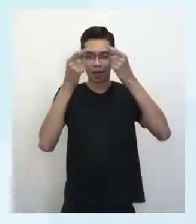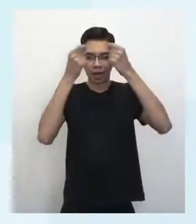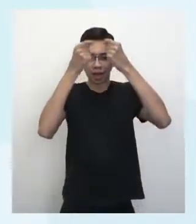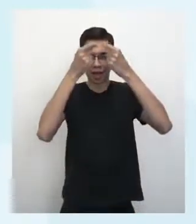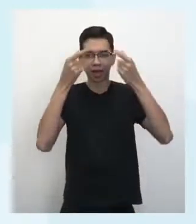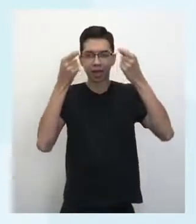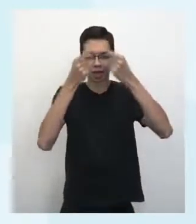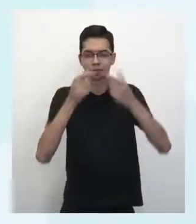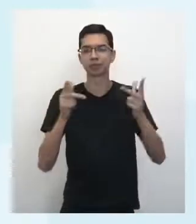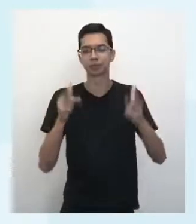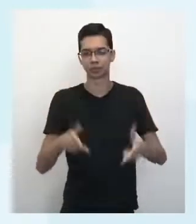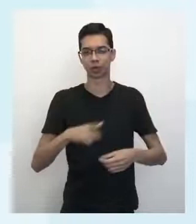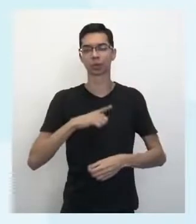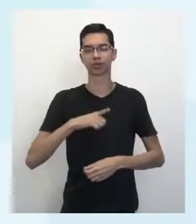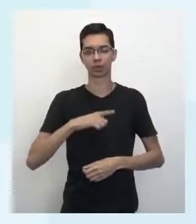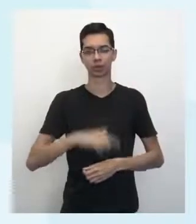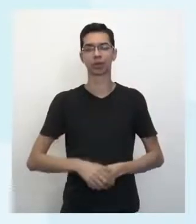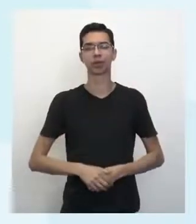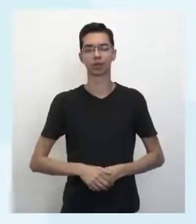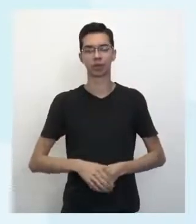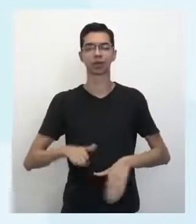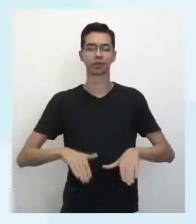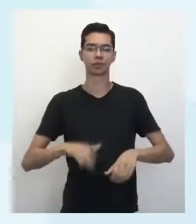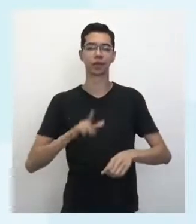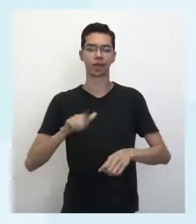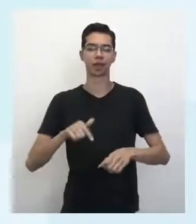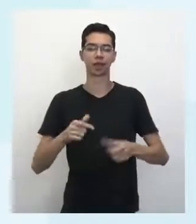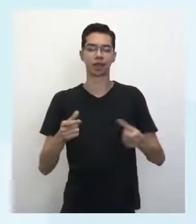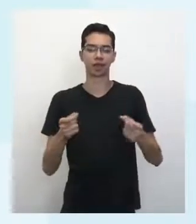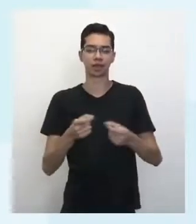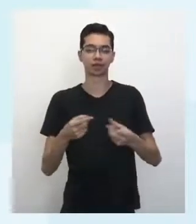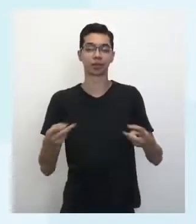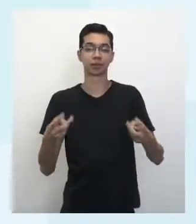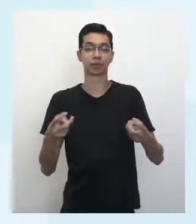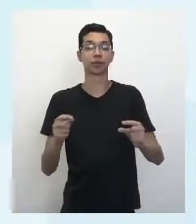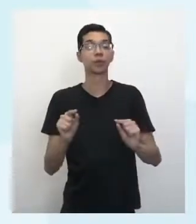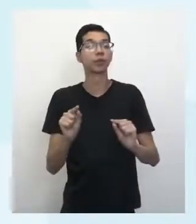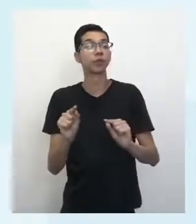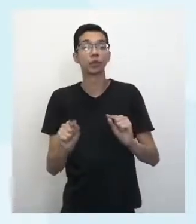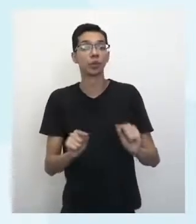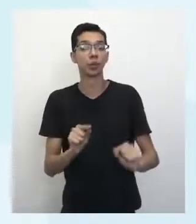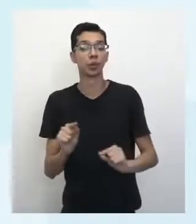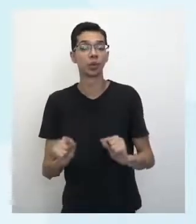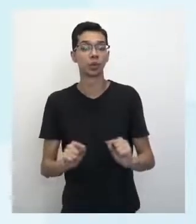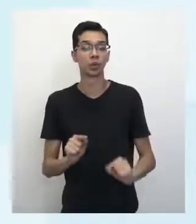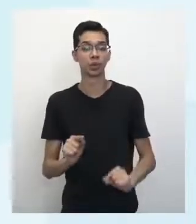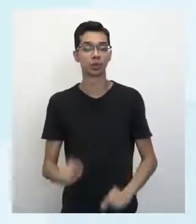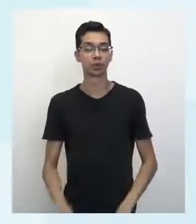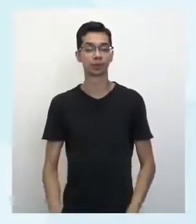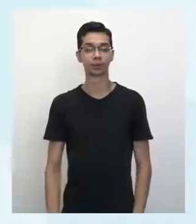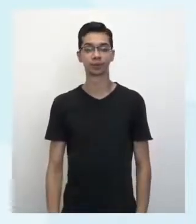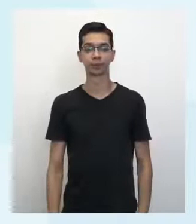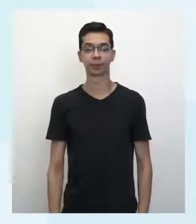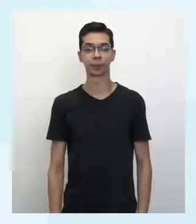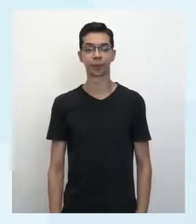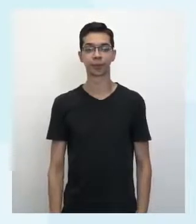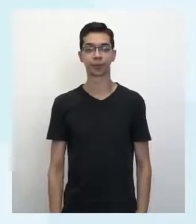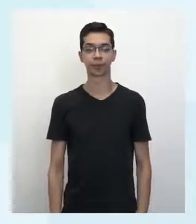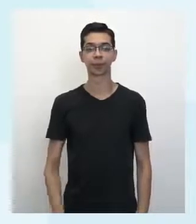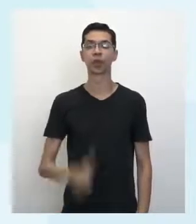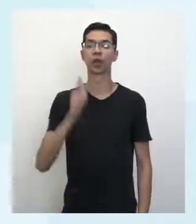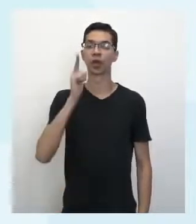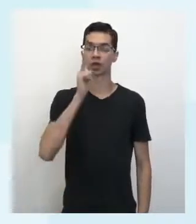um determinado tipo de câncer. E aí eles, né, perceberam que houve a penetração